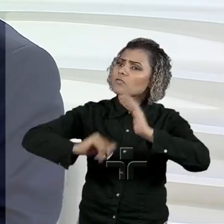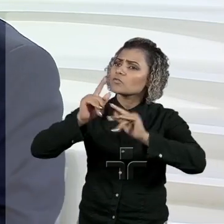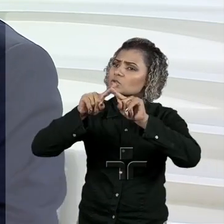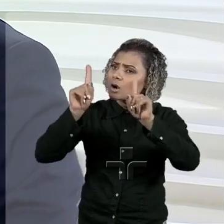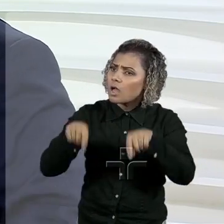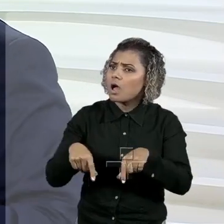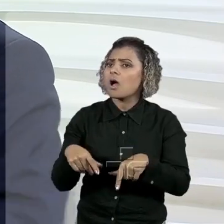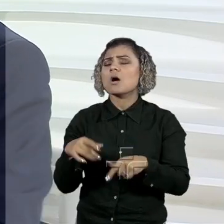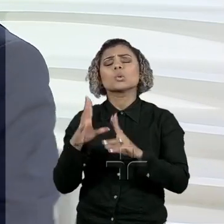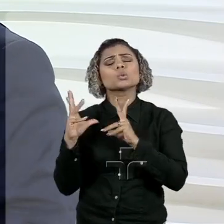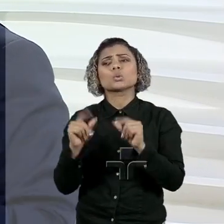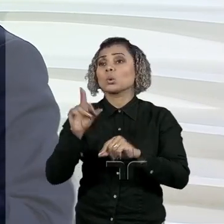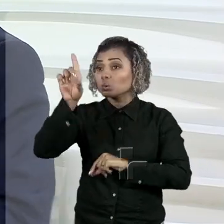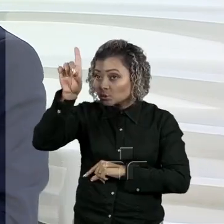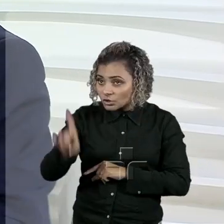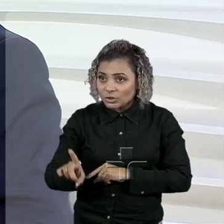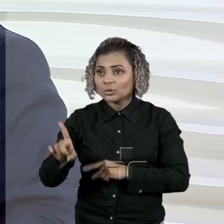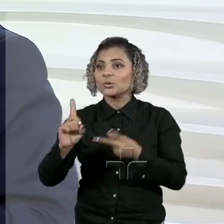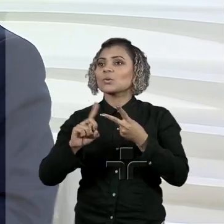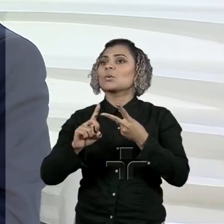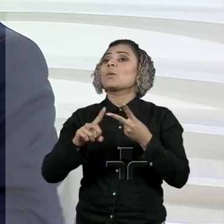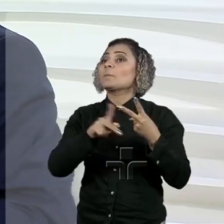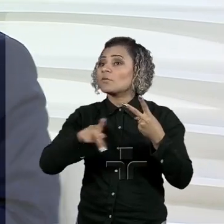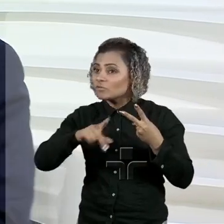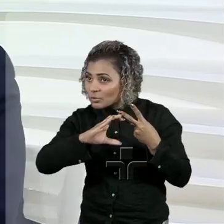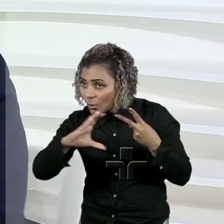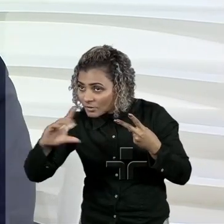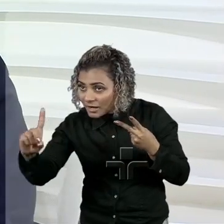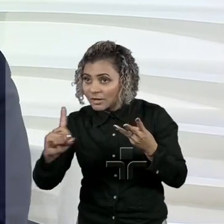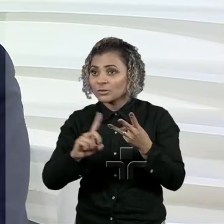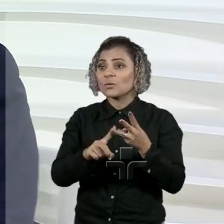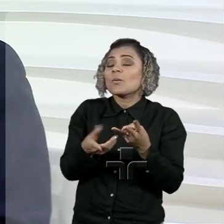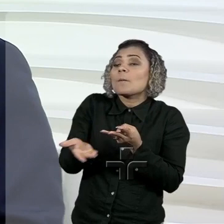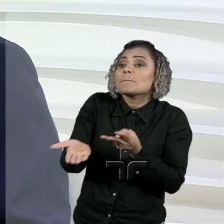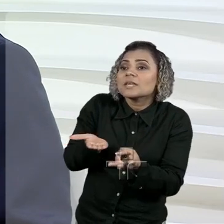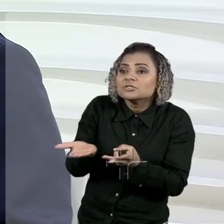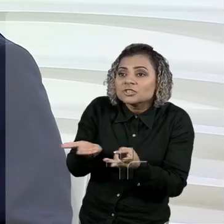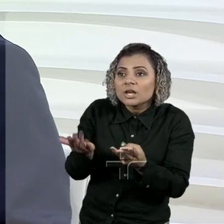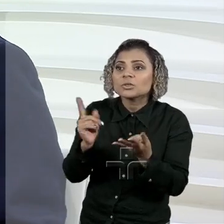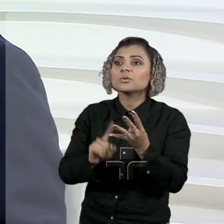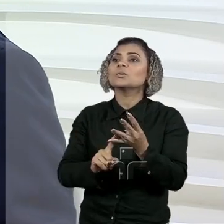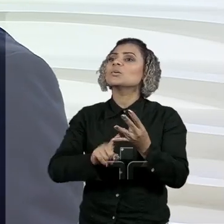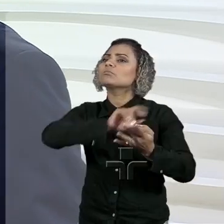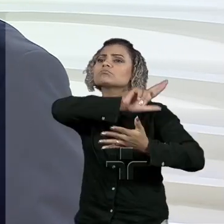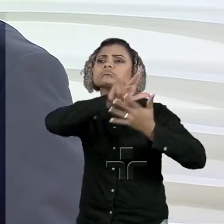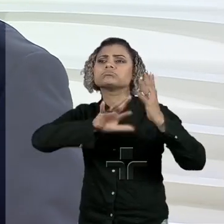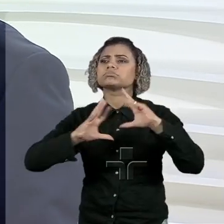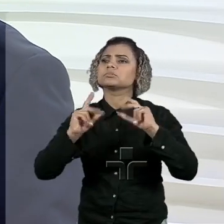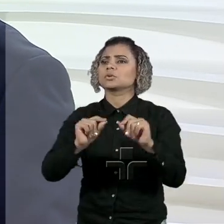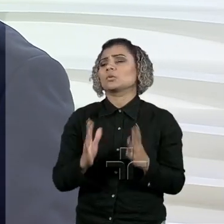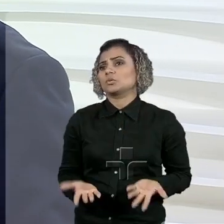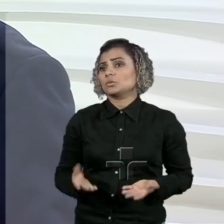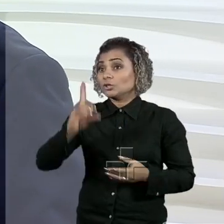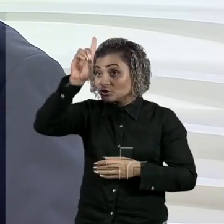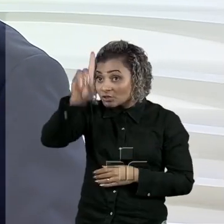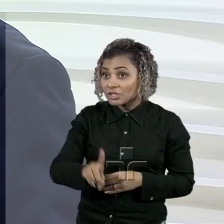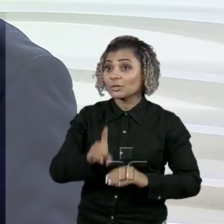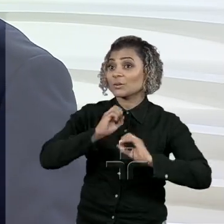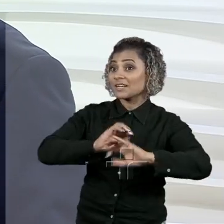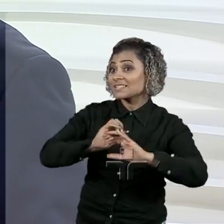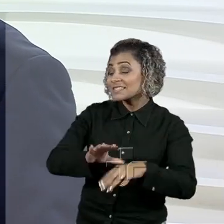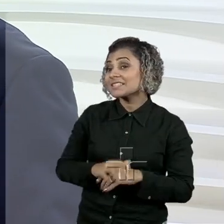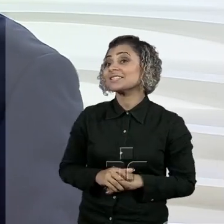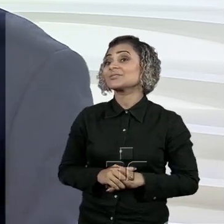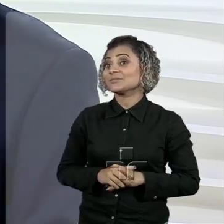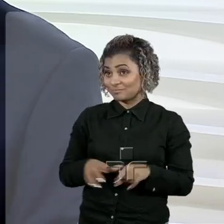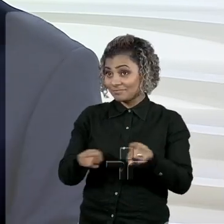da importância do diretor, do professor coordenador, do mediador, de tantos outros papéis que nós temos dentro da escola, da diretoria de ensino, que